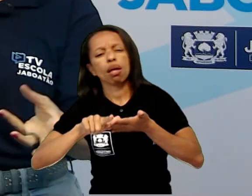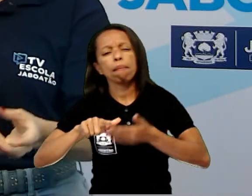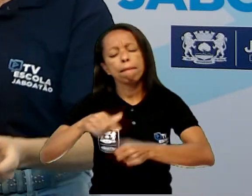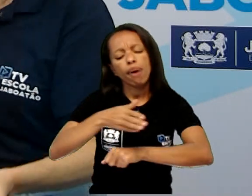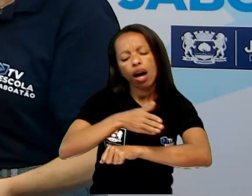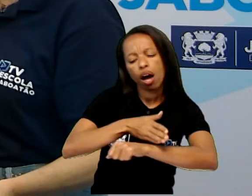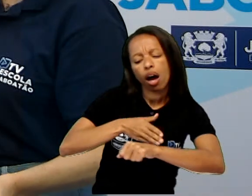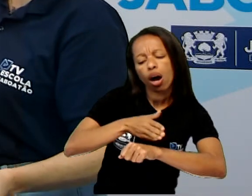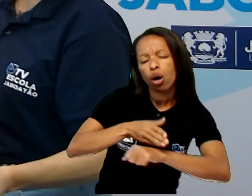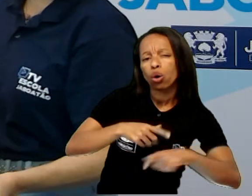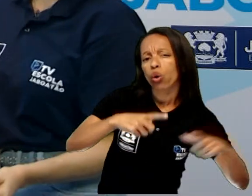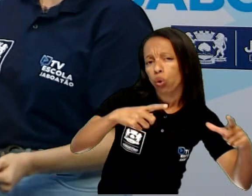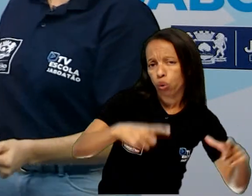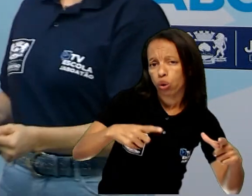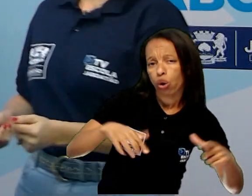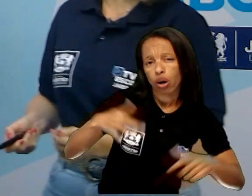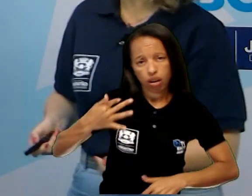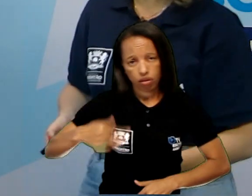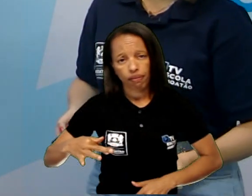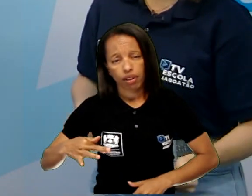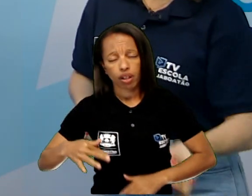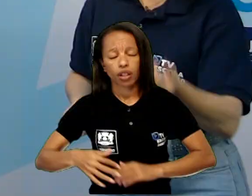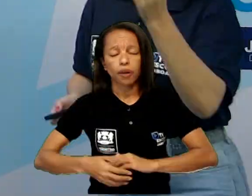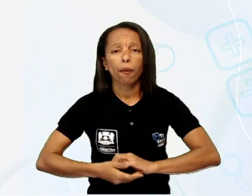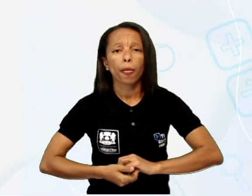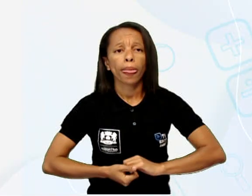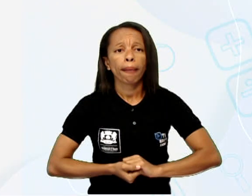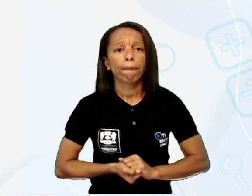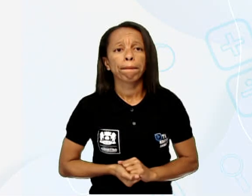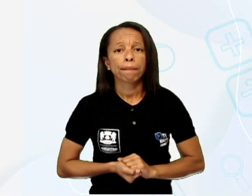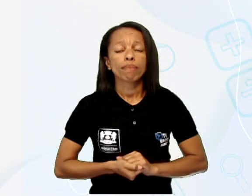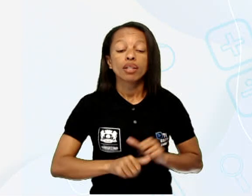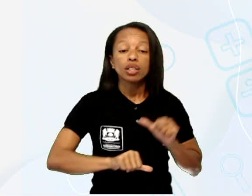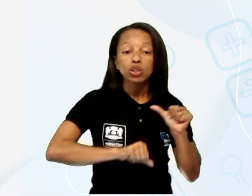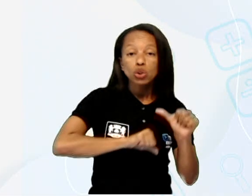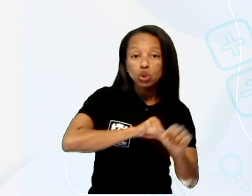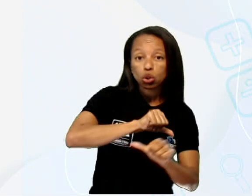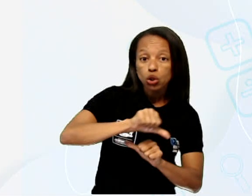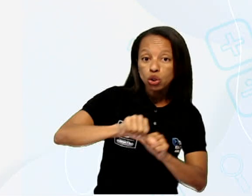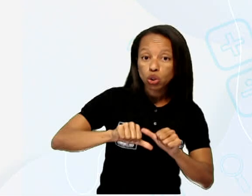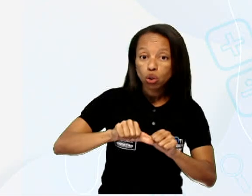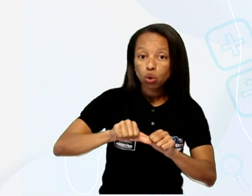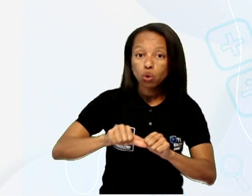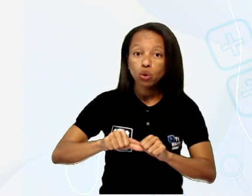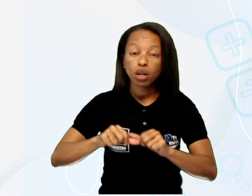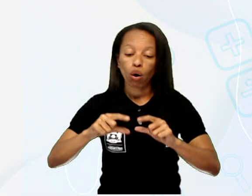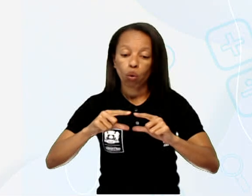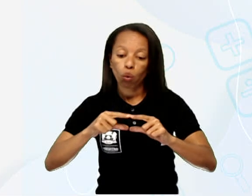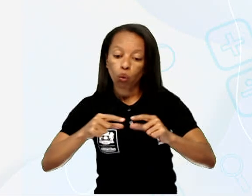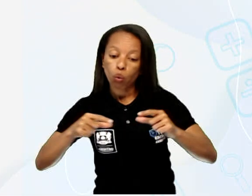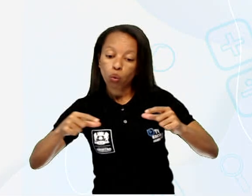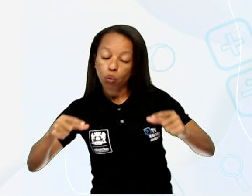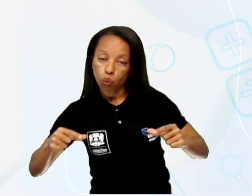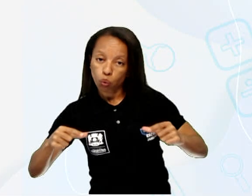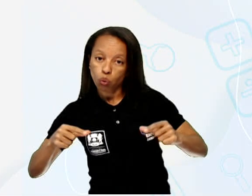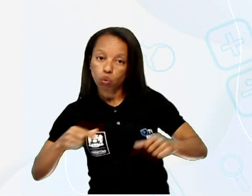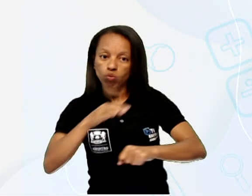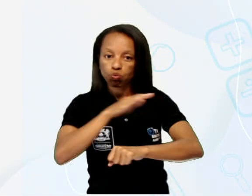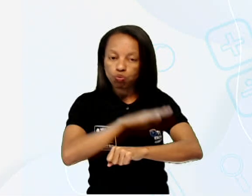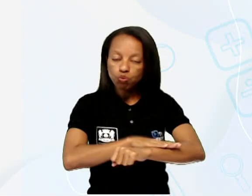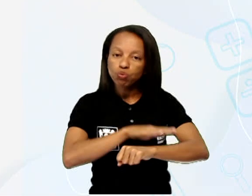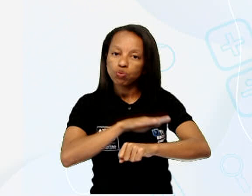local, tá? E trocar o curativo todos os dias até a